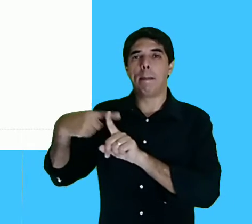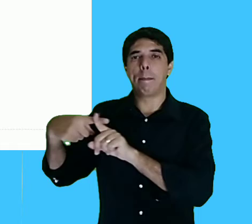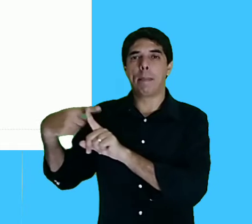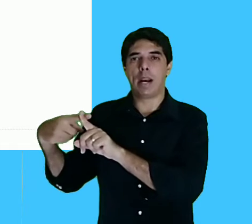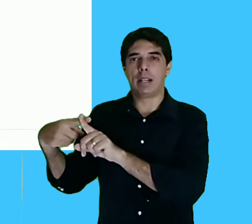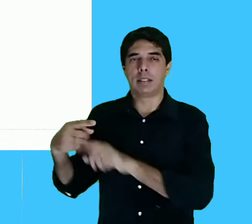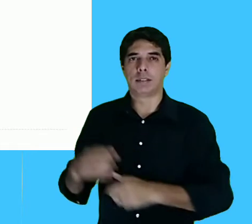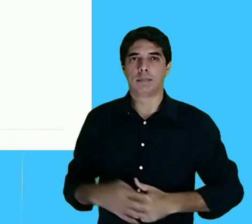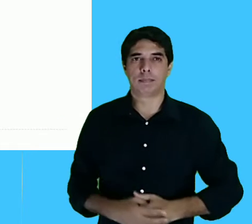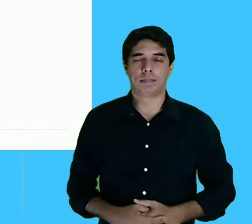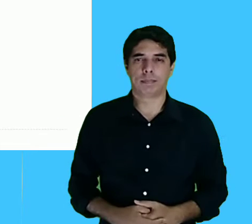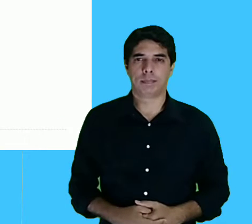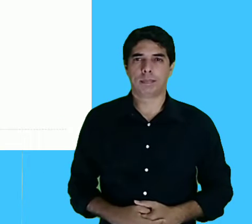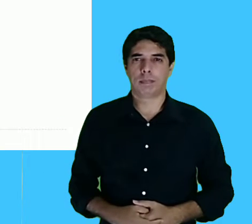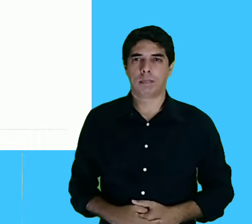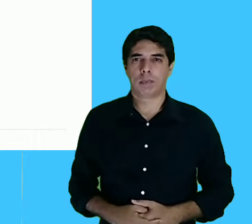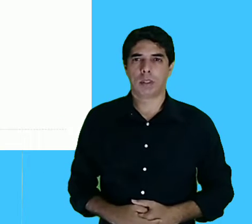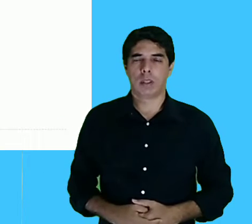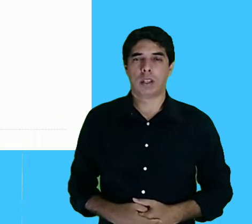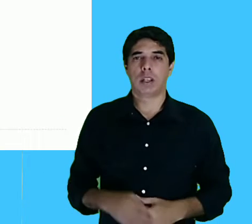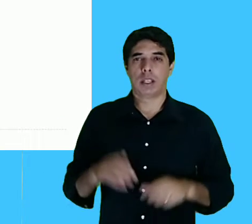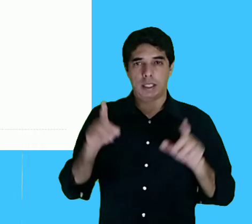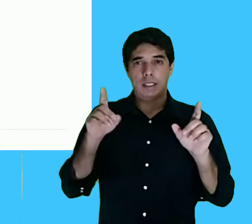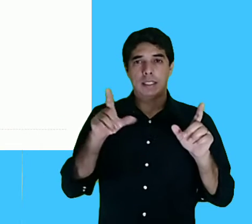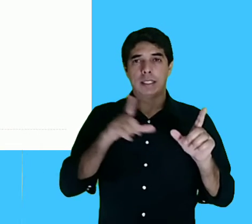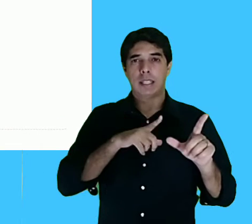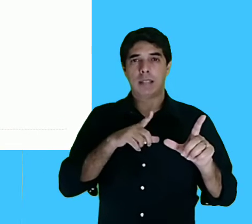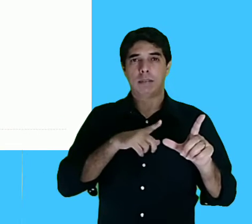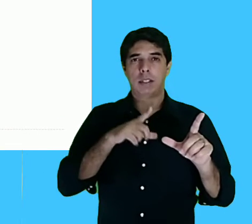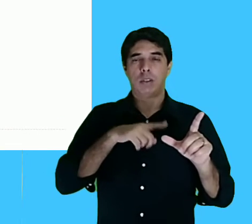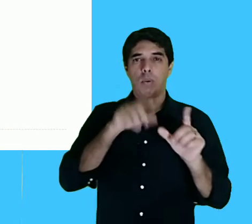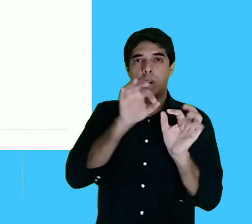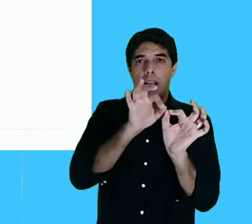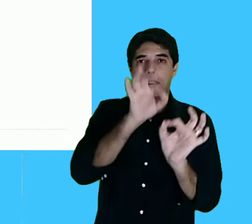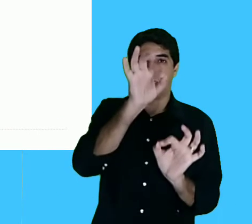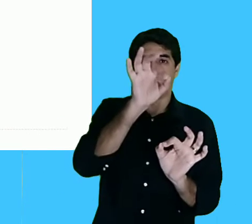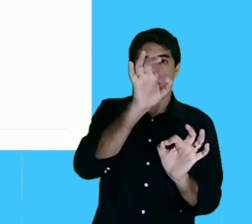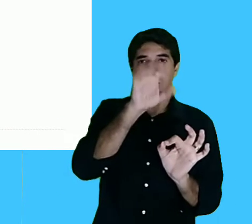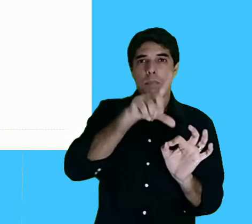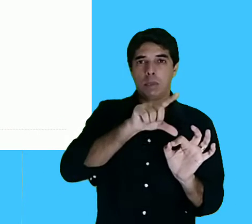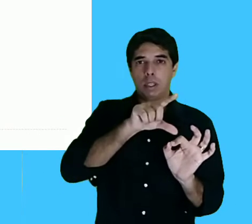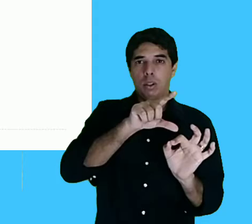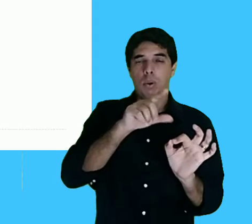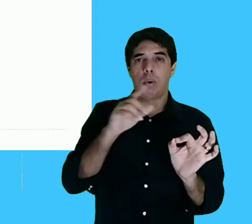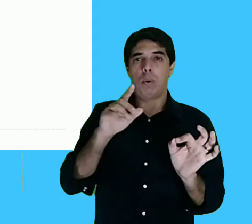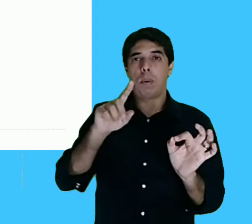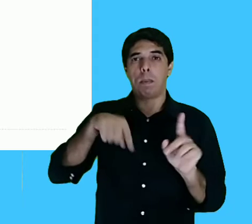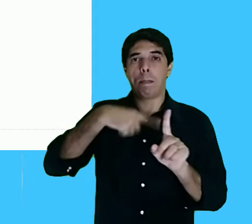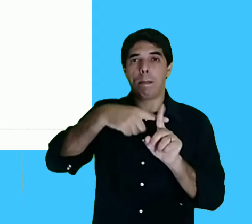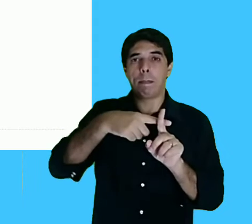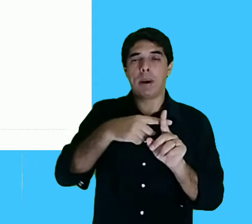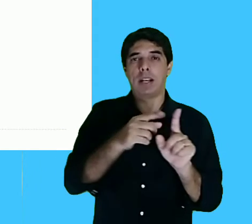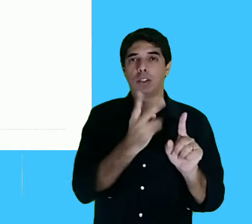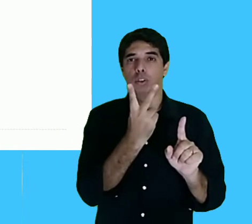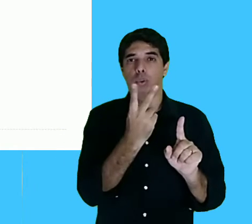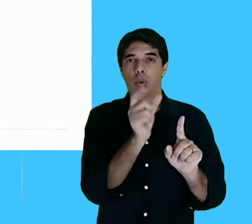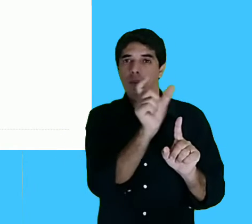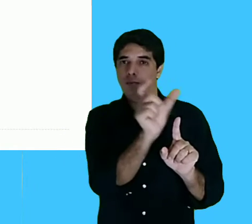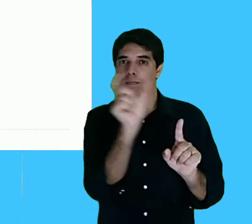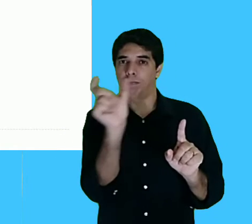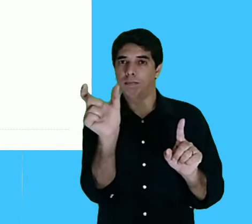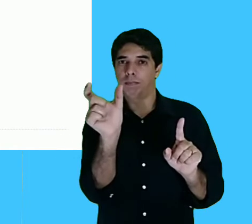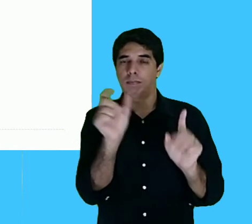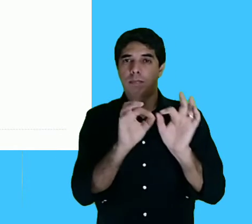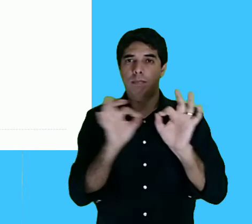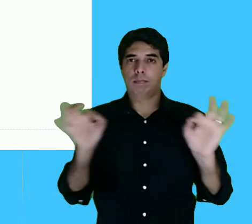lado menor de um formato com um lado maior do outro. Por exemplo, o A1.0 é o resultado do formato